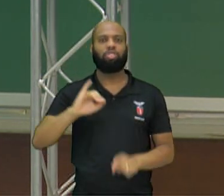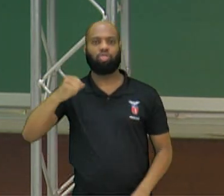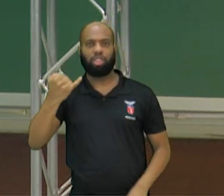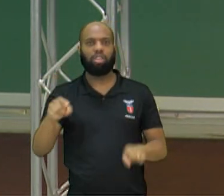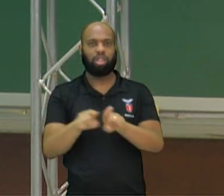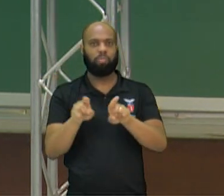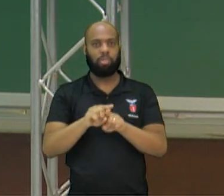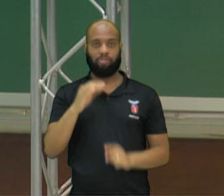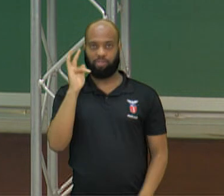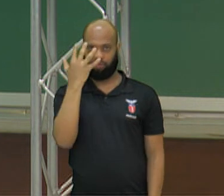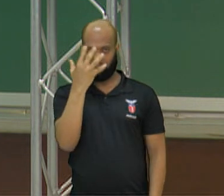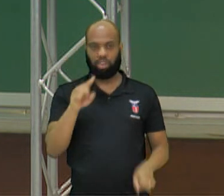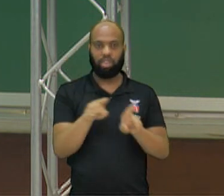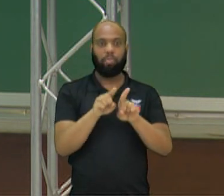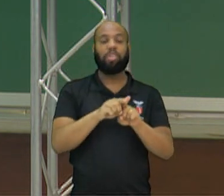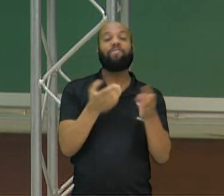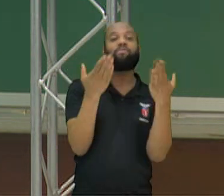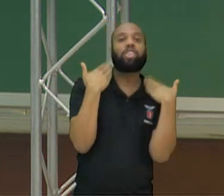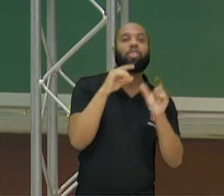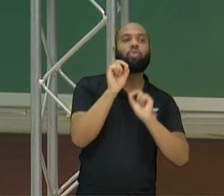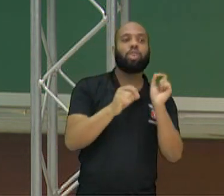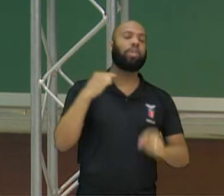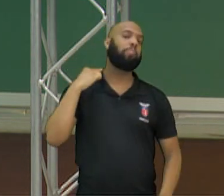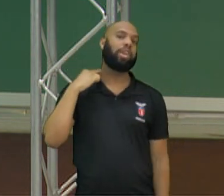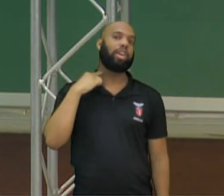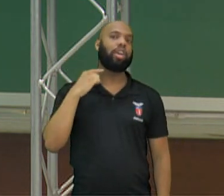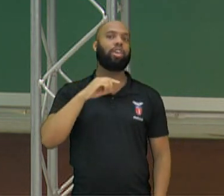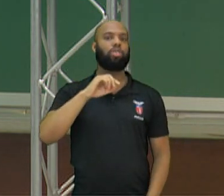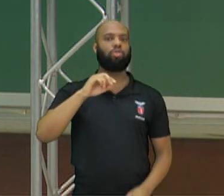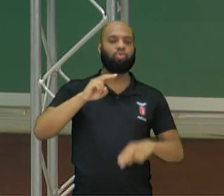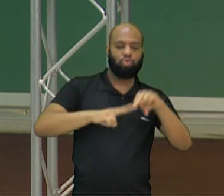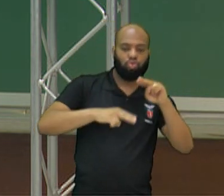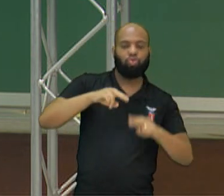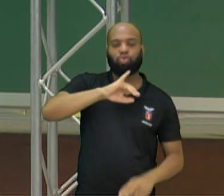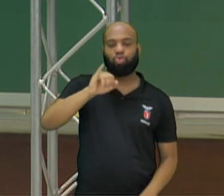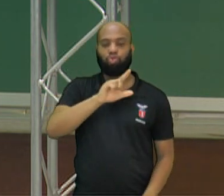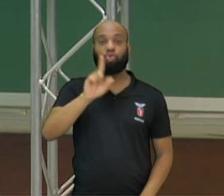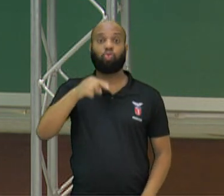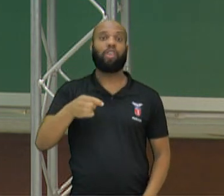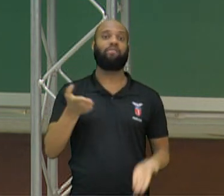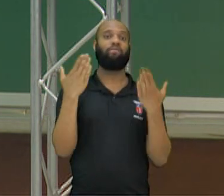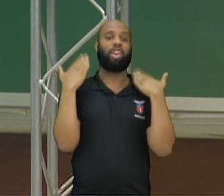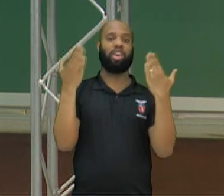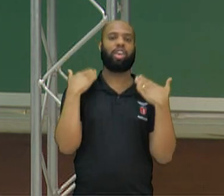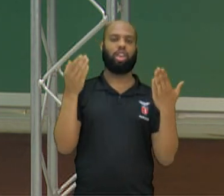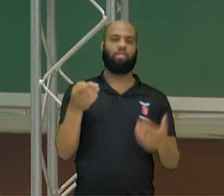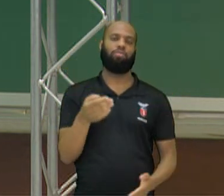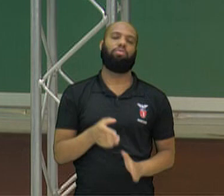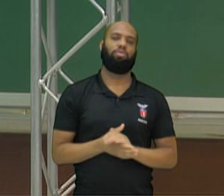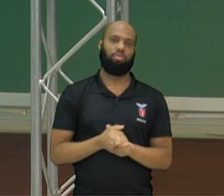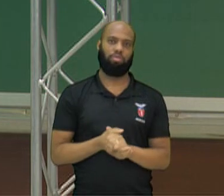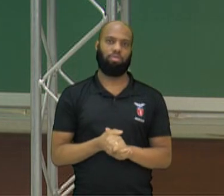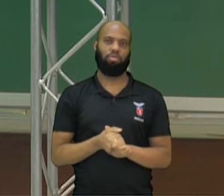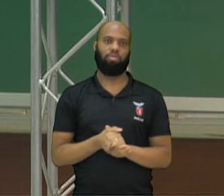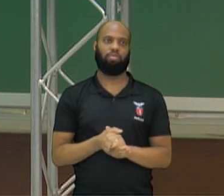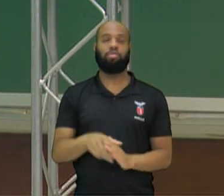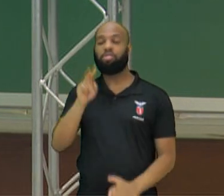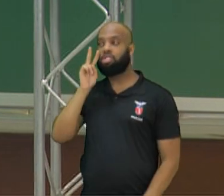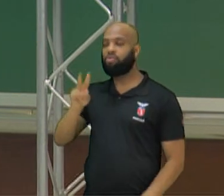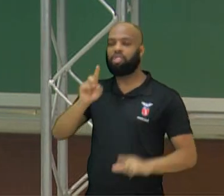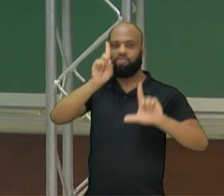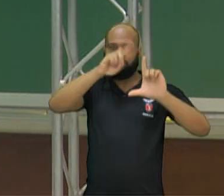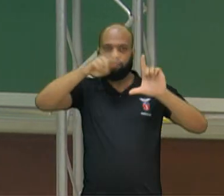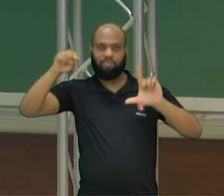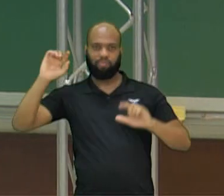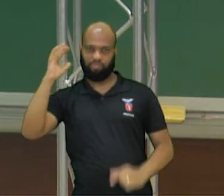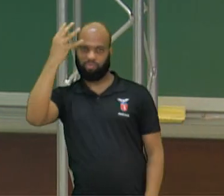E o verão nós temos os meses de maio, junho, julho. Então, são os períodos mais quentes do ano. E olhando para esse climograma aqui